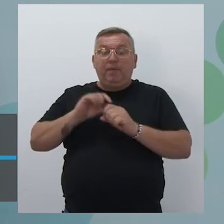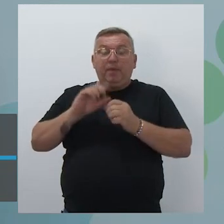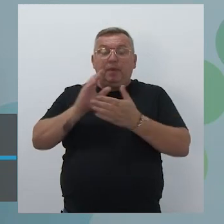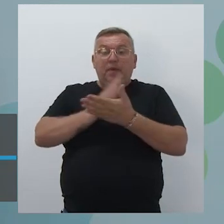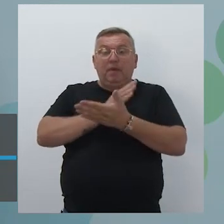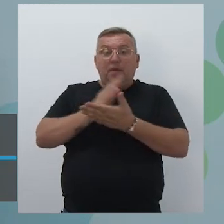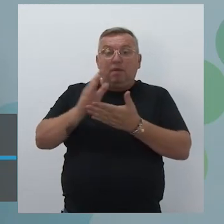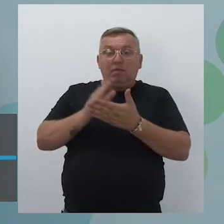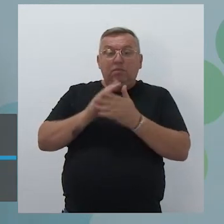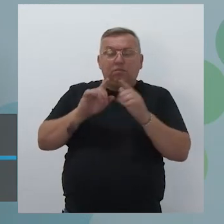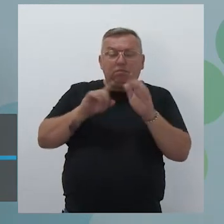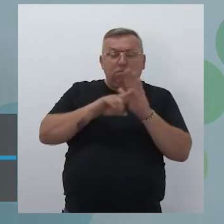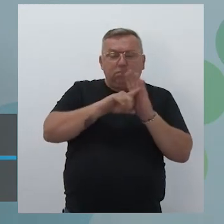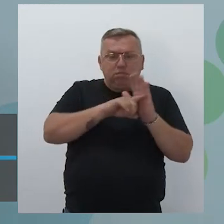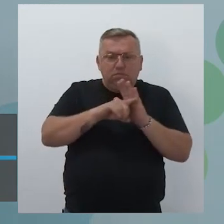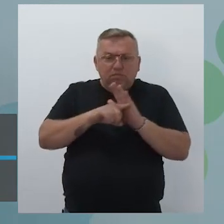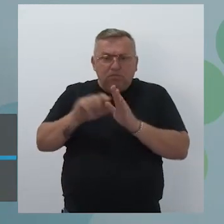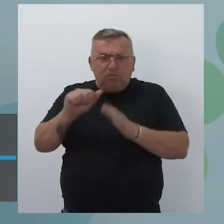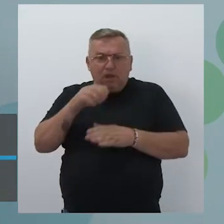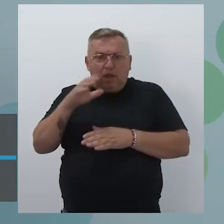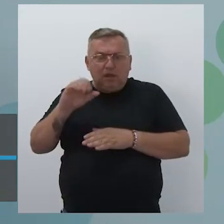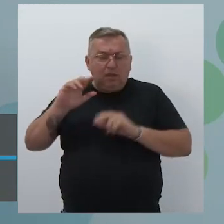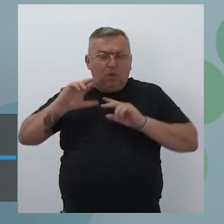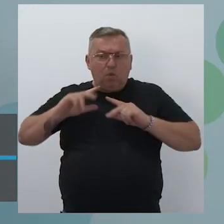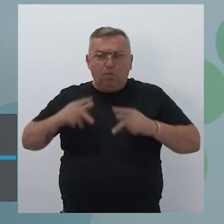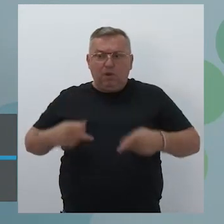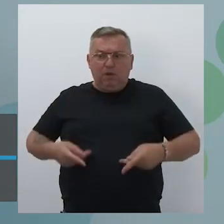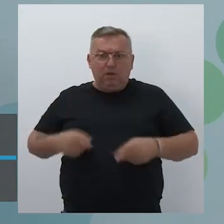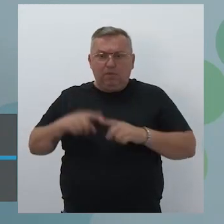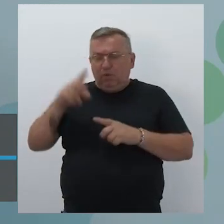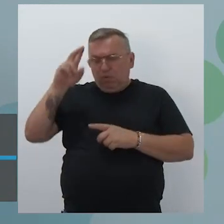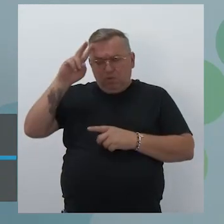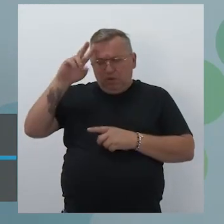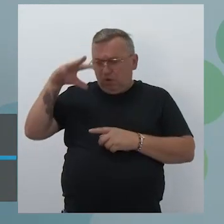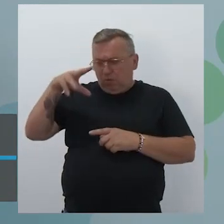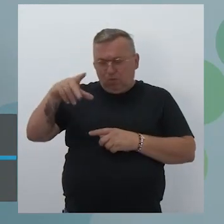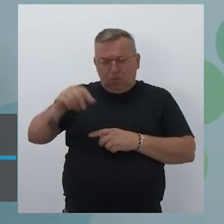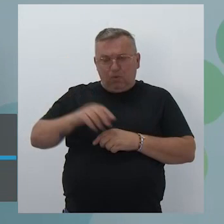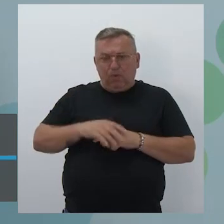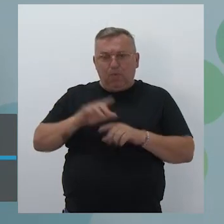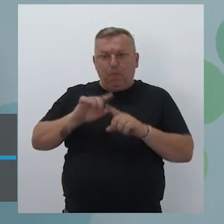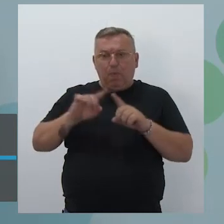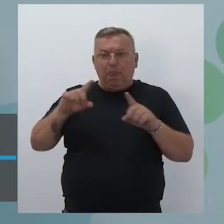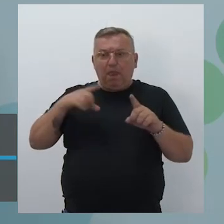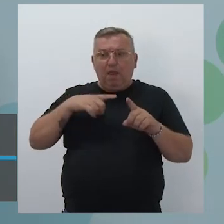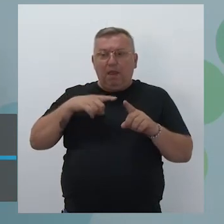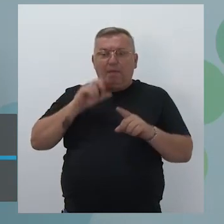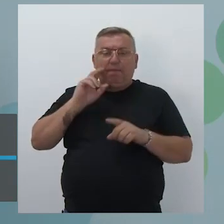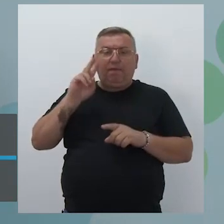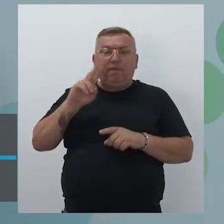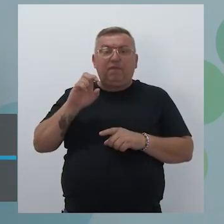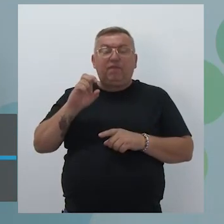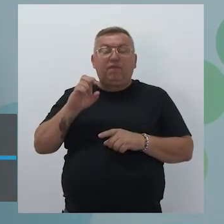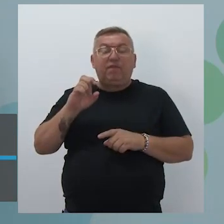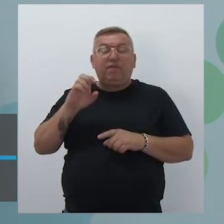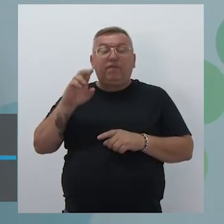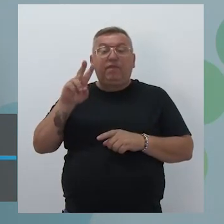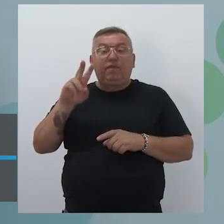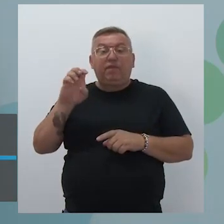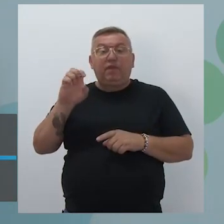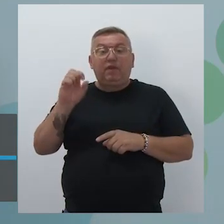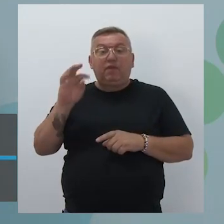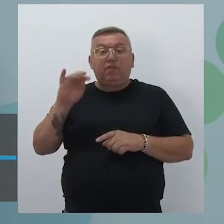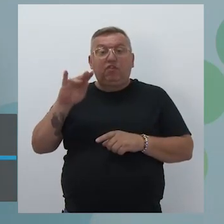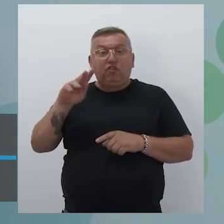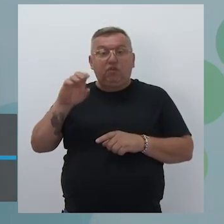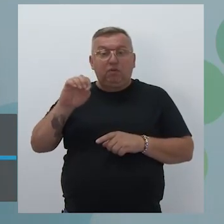Distinguir vestígios da ação humana. Um exemplo, pessoal, porque eu não me lembro de cabeça, mas distinguir vestígios da ação humana. Logo